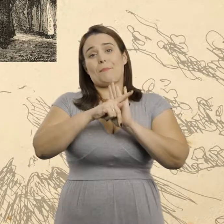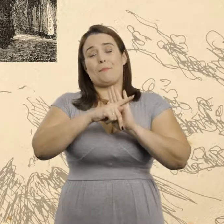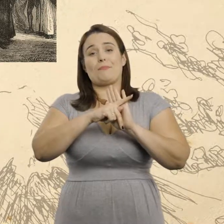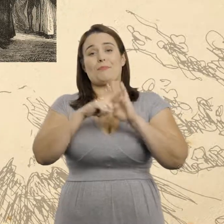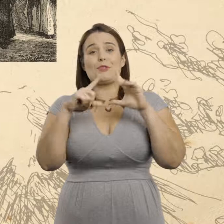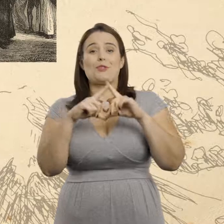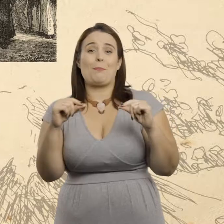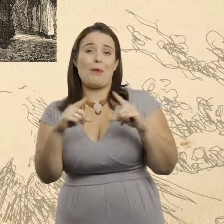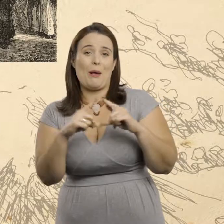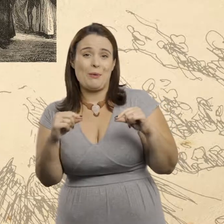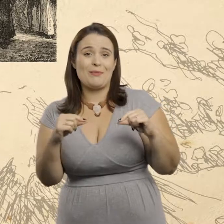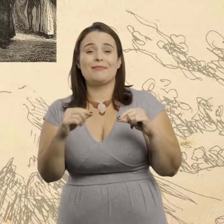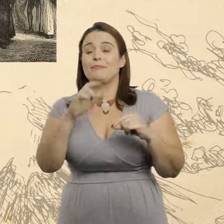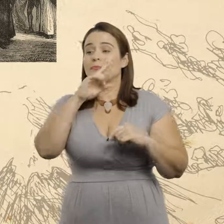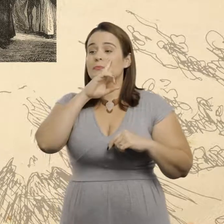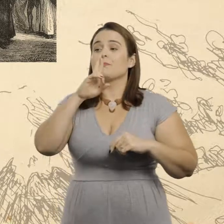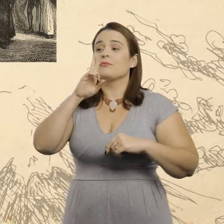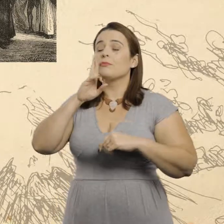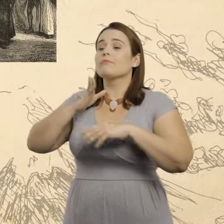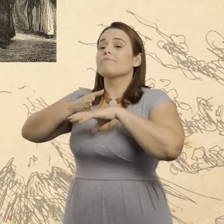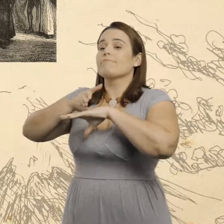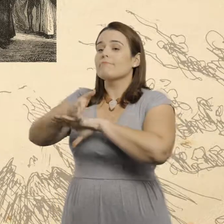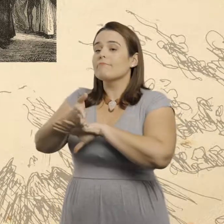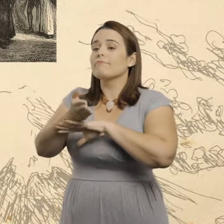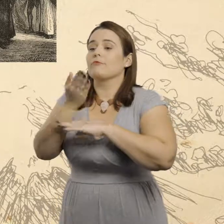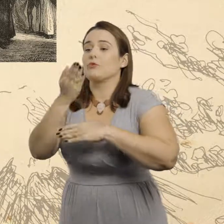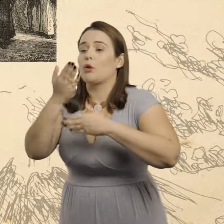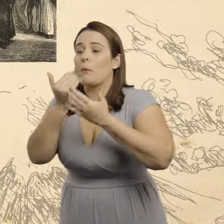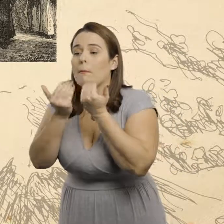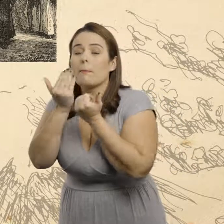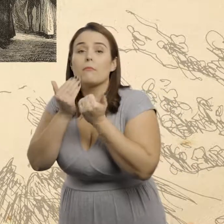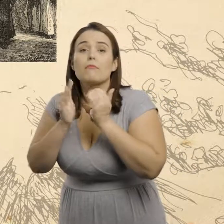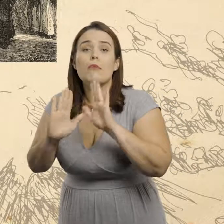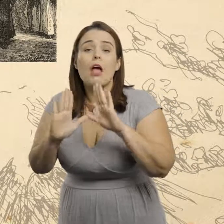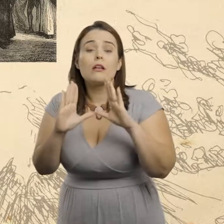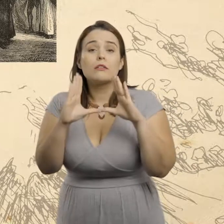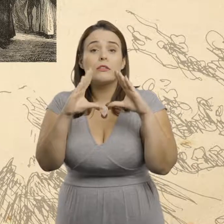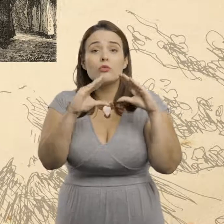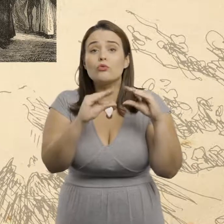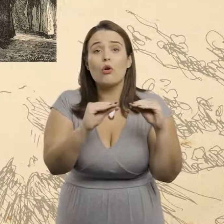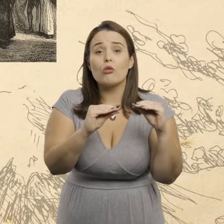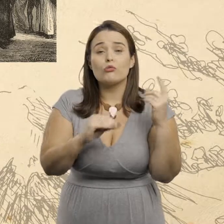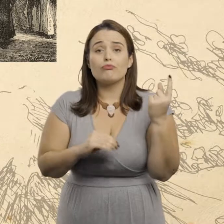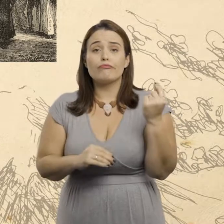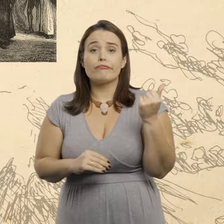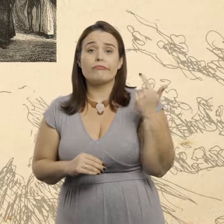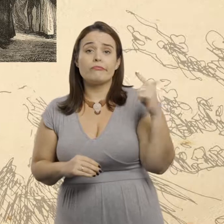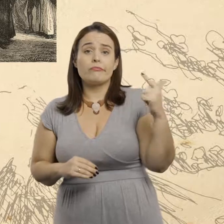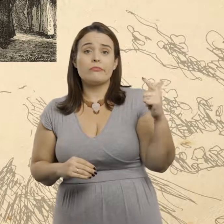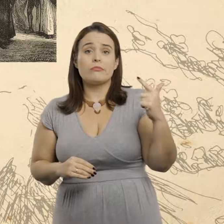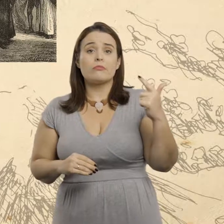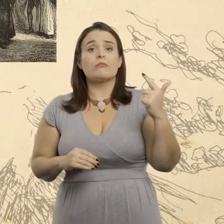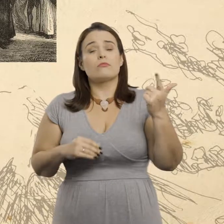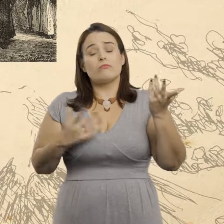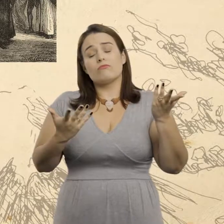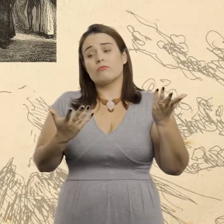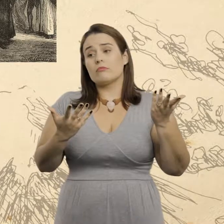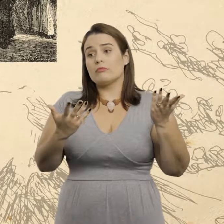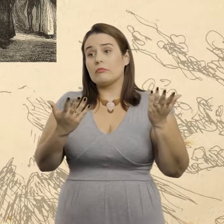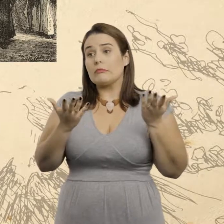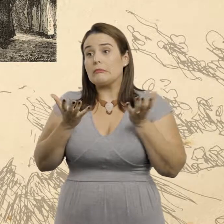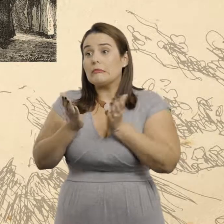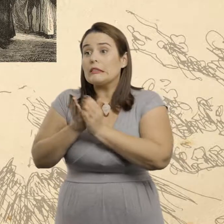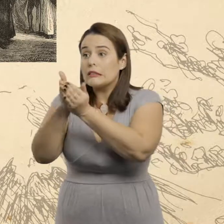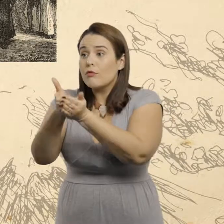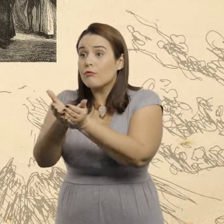um restaurante e almoçou. Ele ficou preocupado porque não tinha dinheiro para o jantar. Passepartout pensou em se oferecer